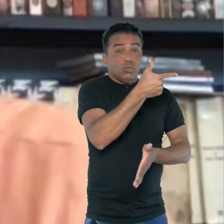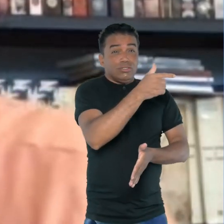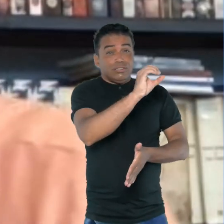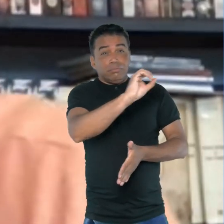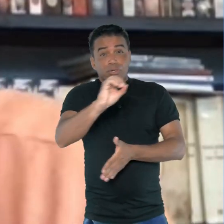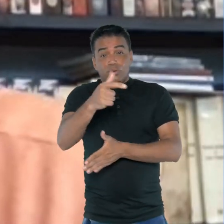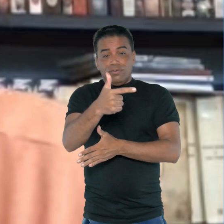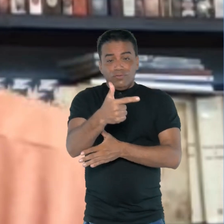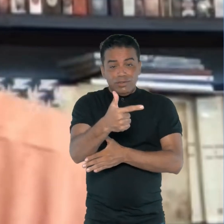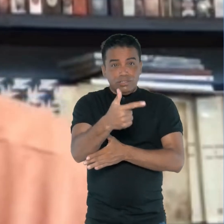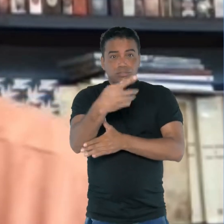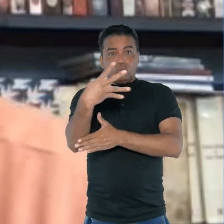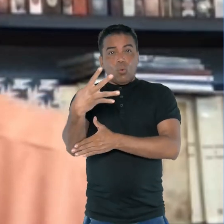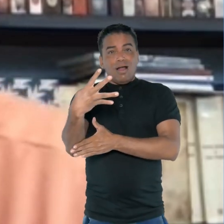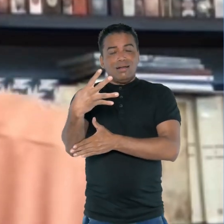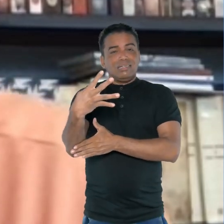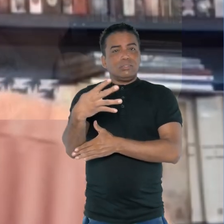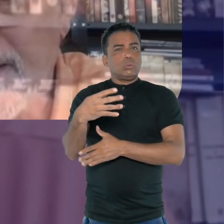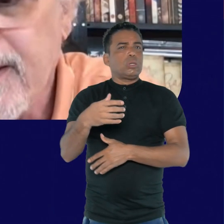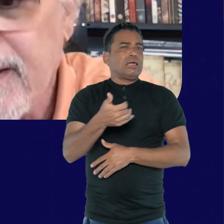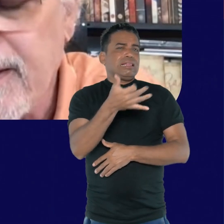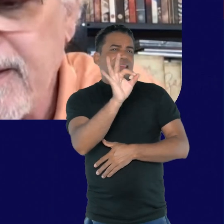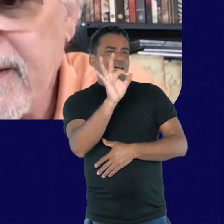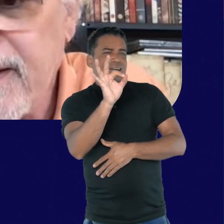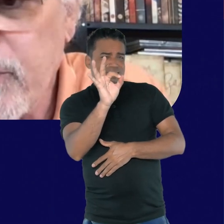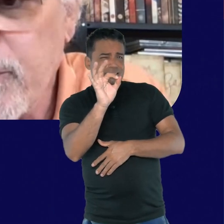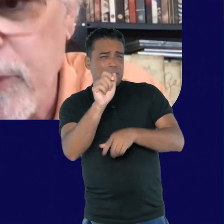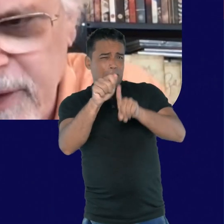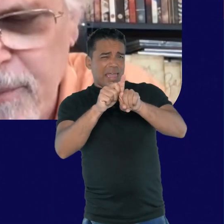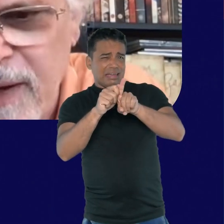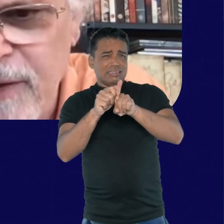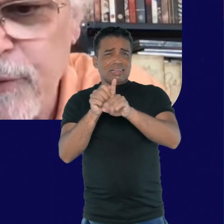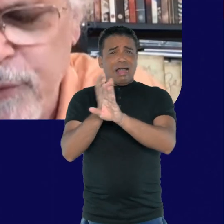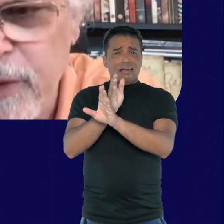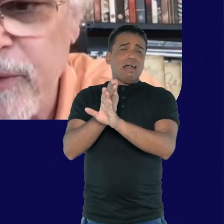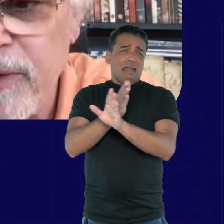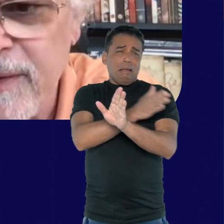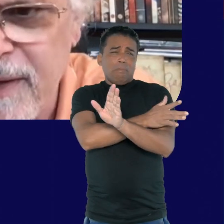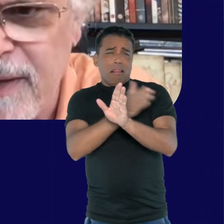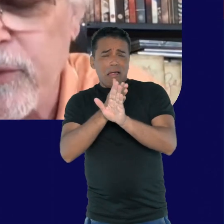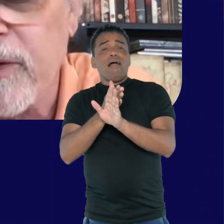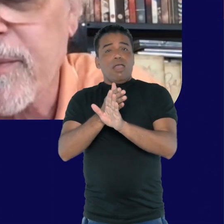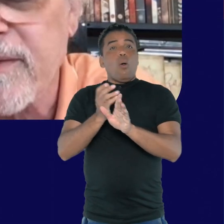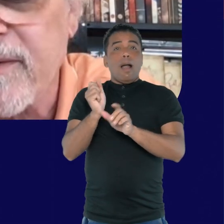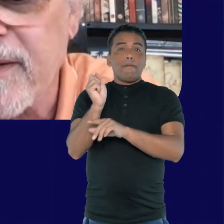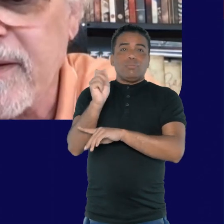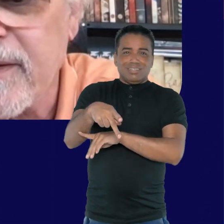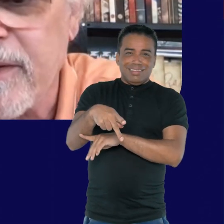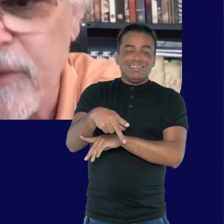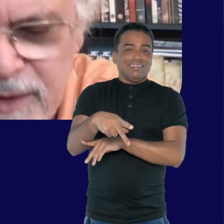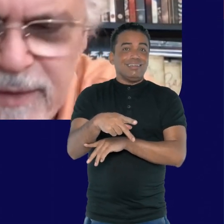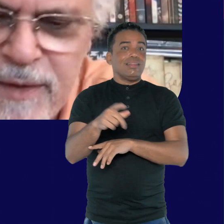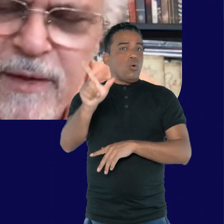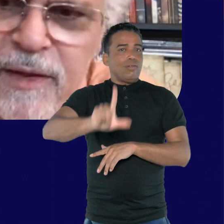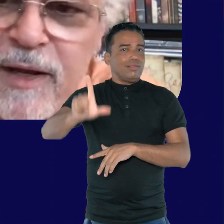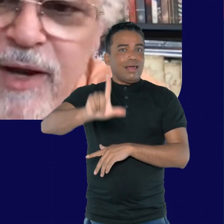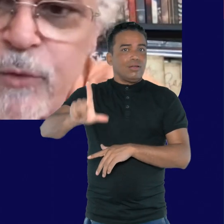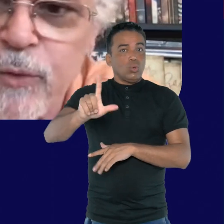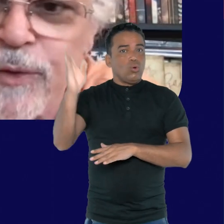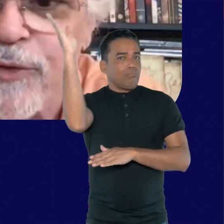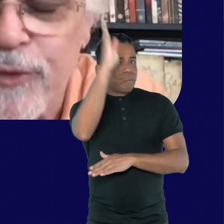2024, faz 10 meses que eu me aposentei, e o meu trabalho foi com literatura brasileira, teoria